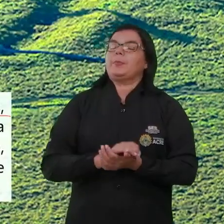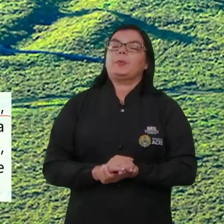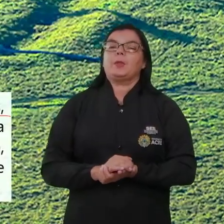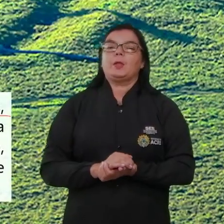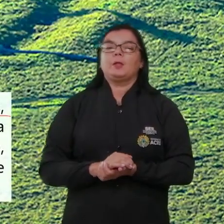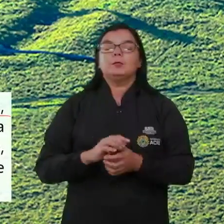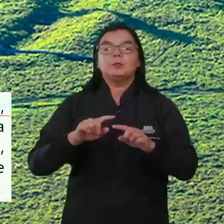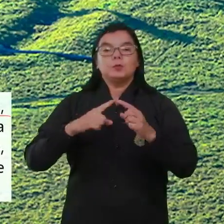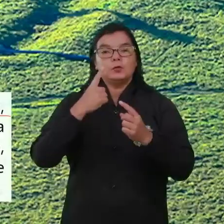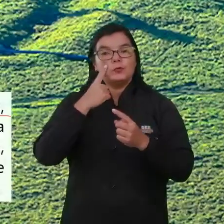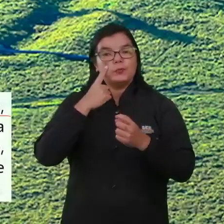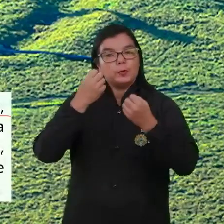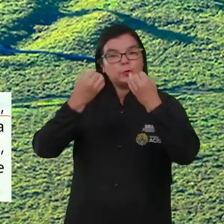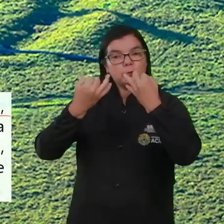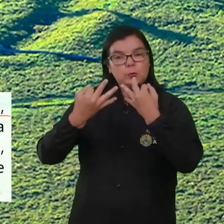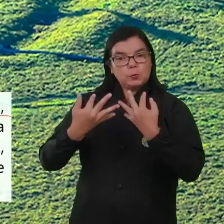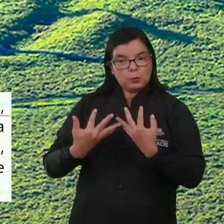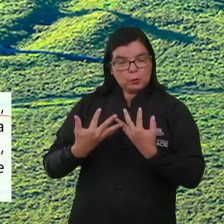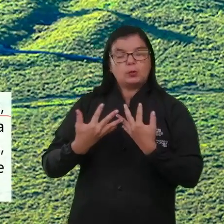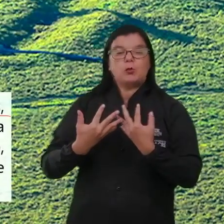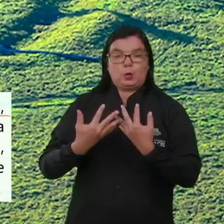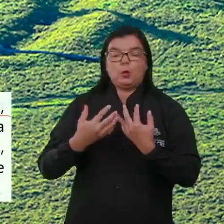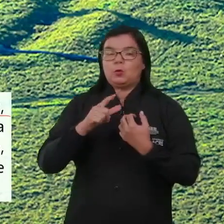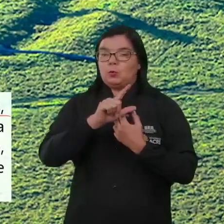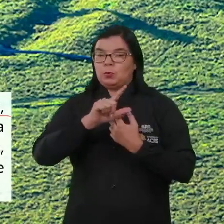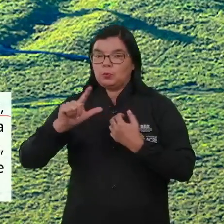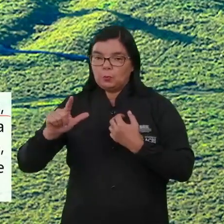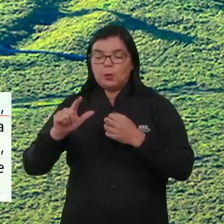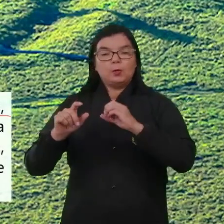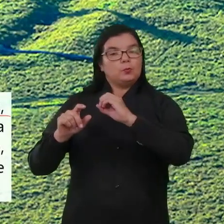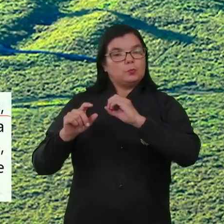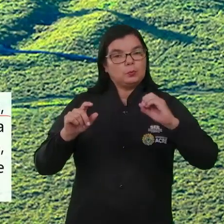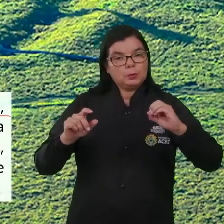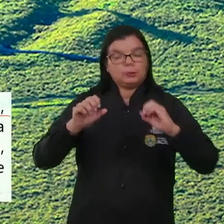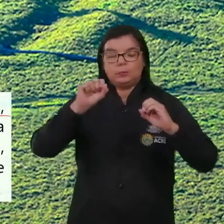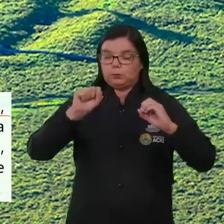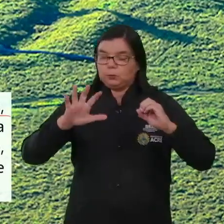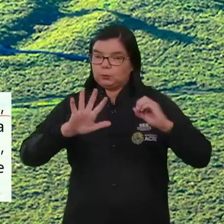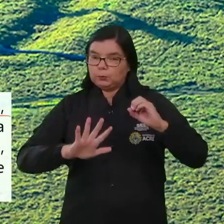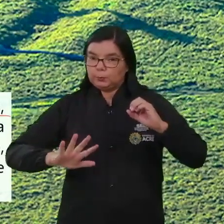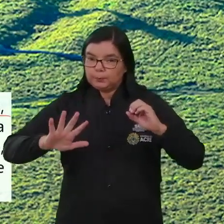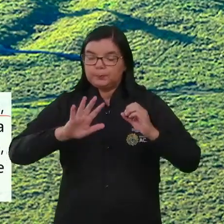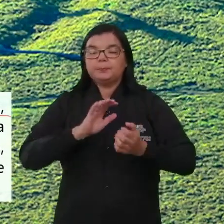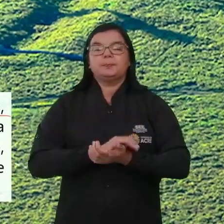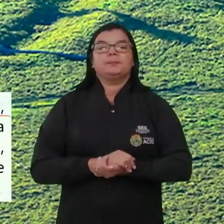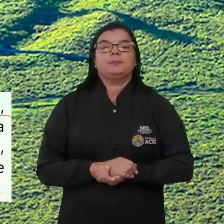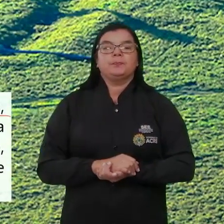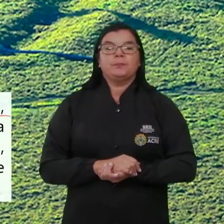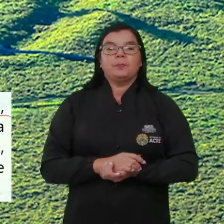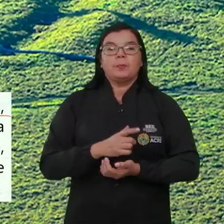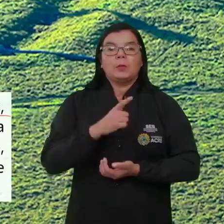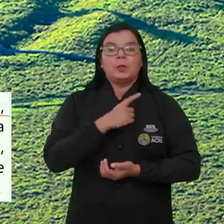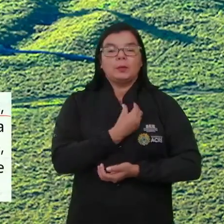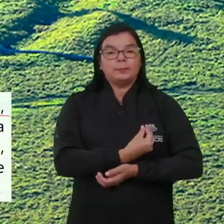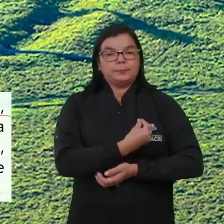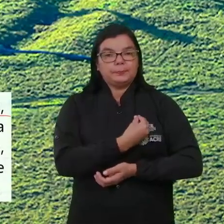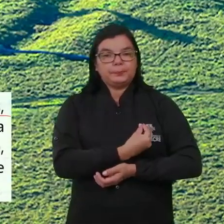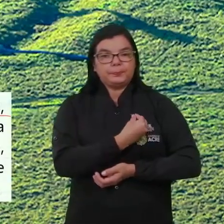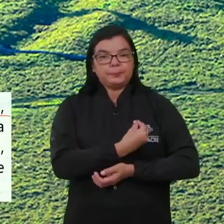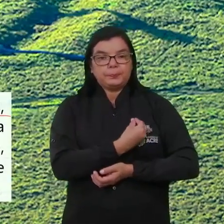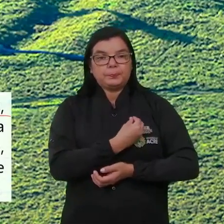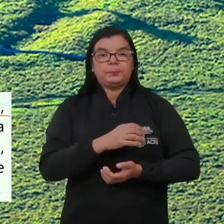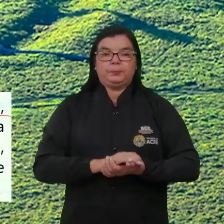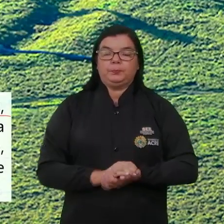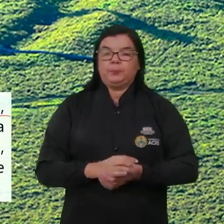palmeiras, isso quando a gente fala do leste e também do sudeste aqui do estado do Acre. Elas estão presentes